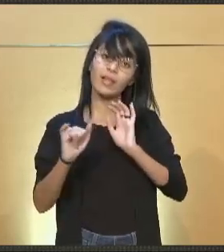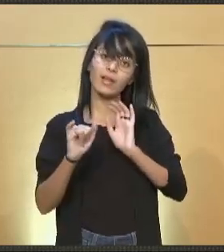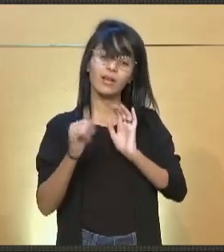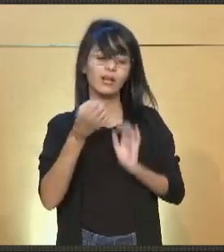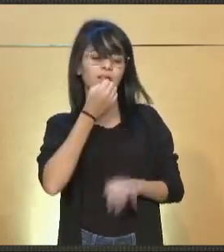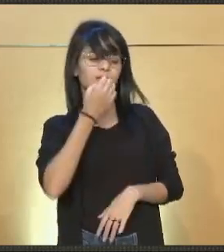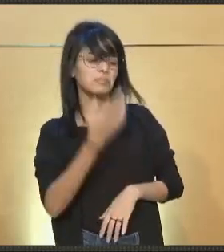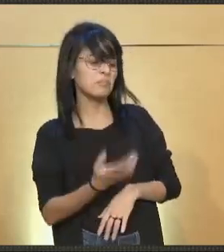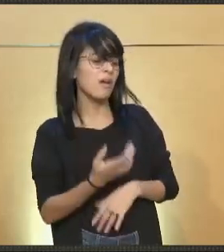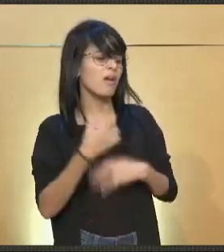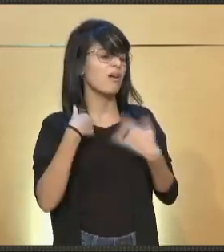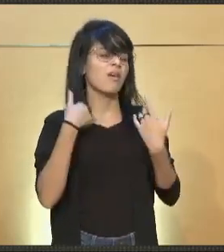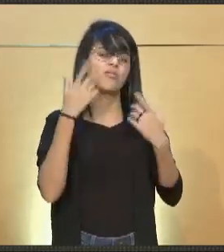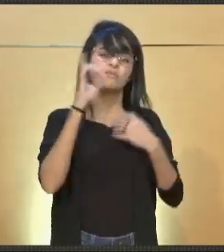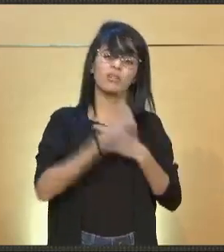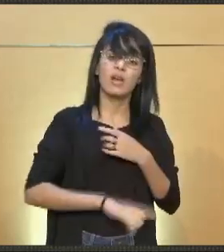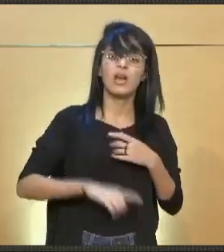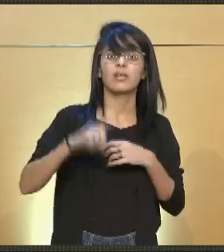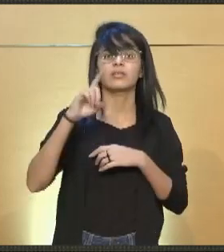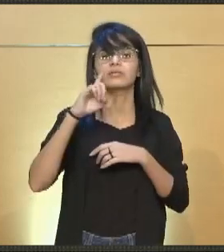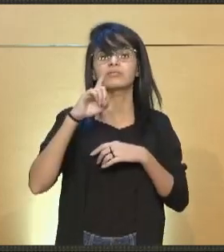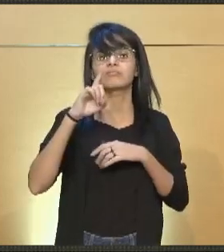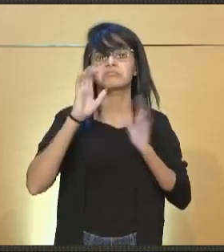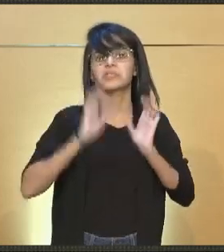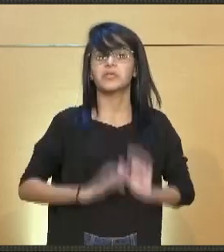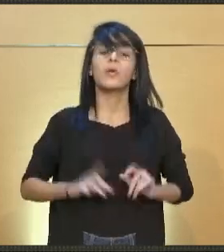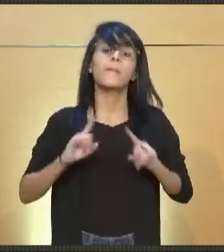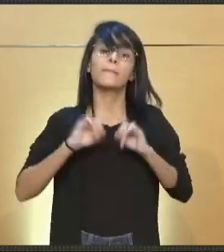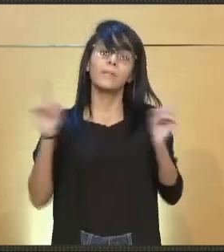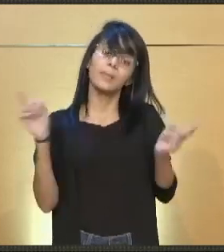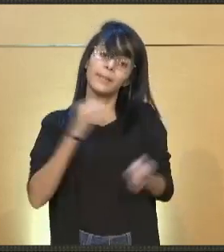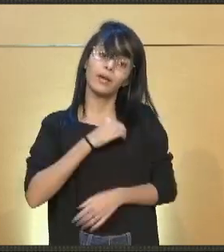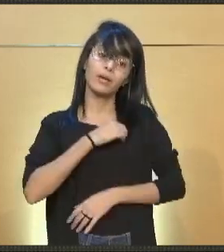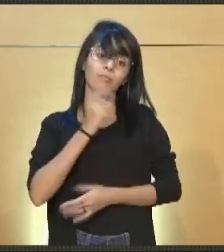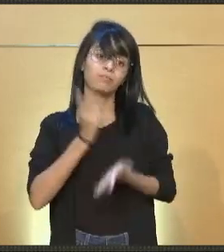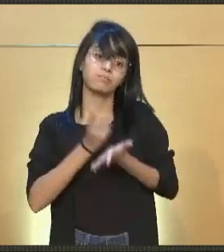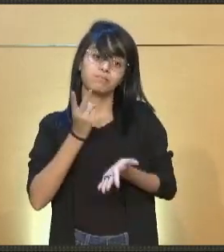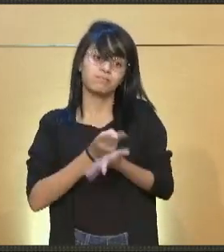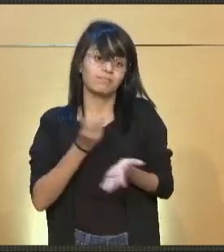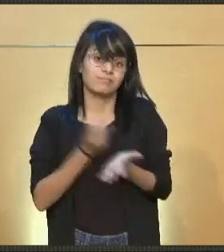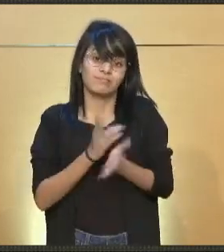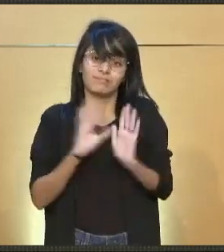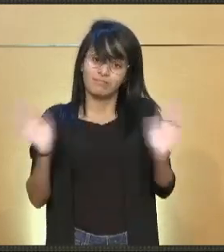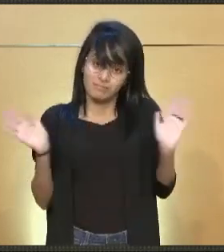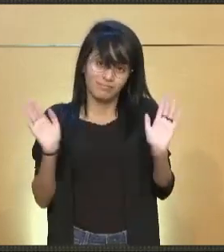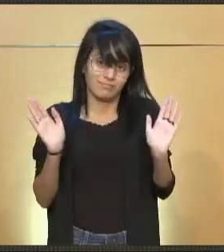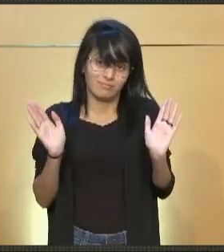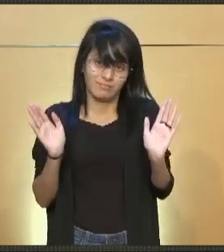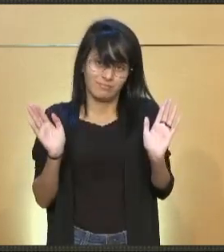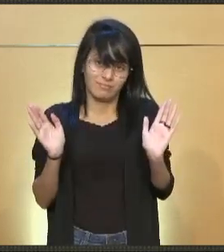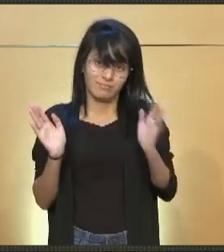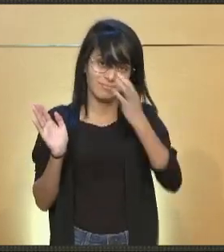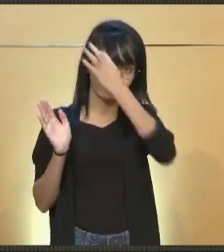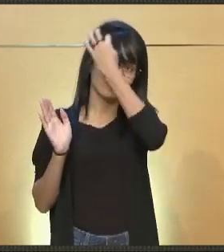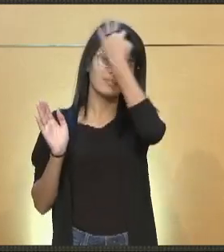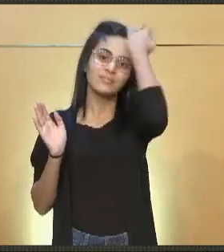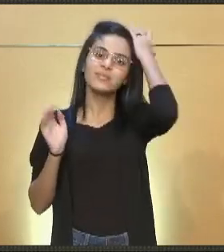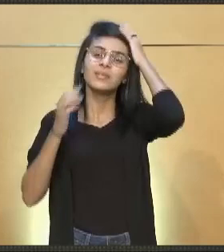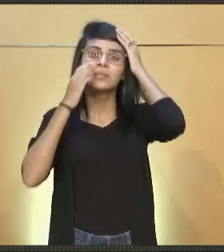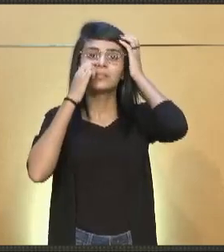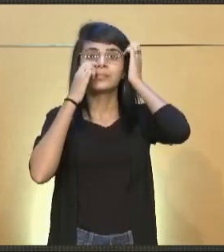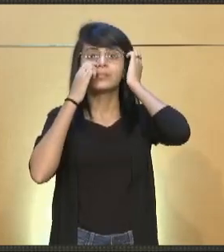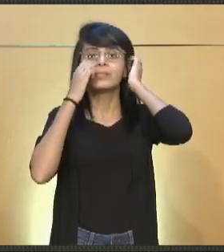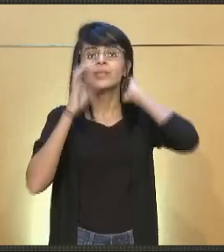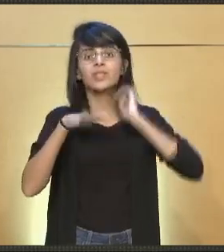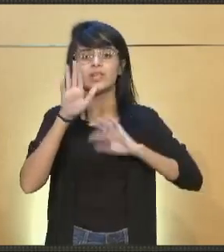é direito civil, etc., as pessoas dizem, mas pecado continua sendo pecado. Por mais que no copo d'água eu escreva